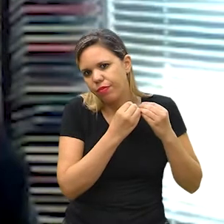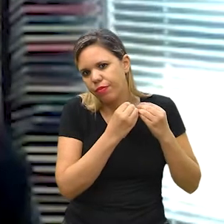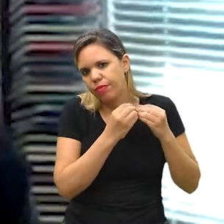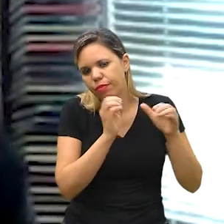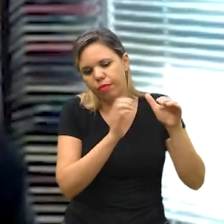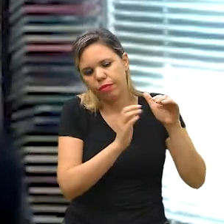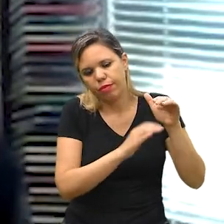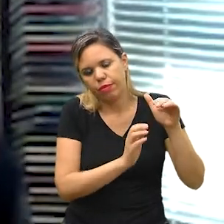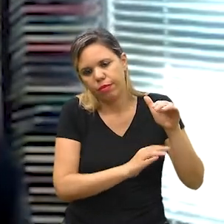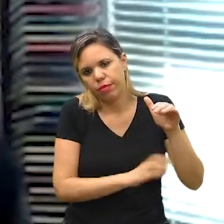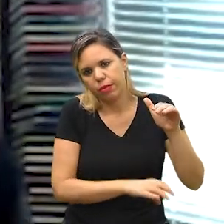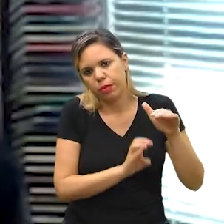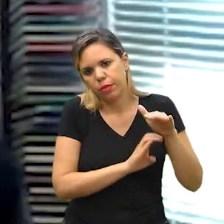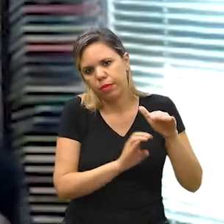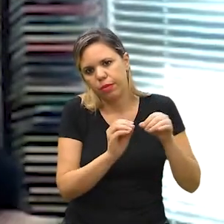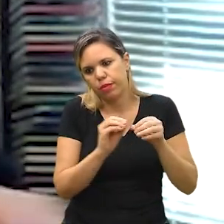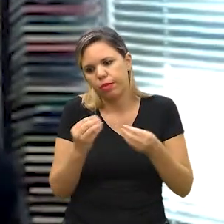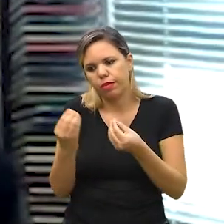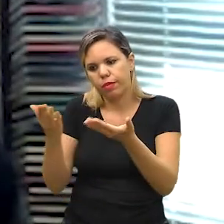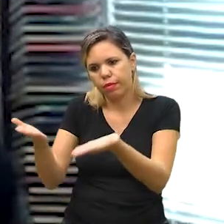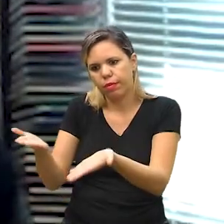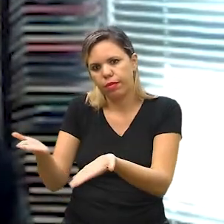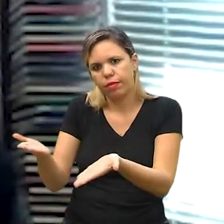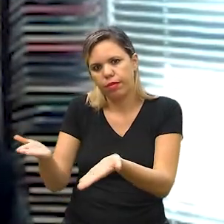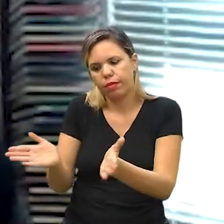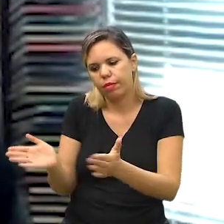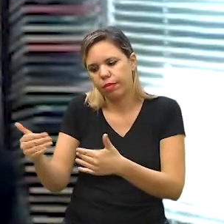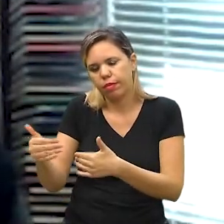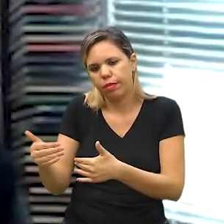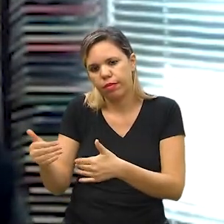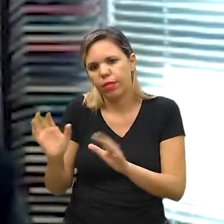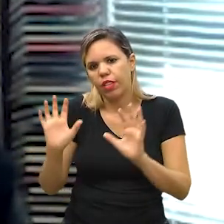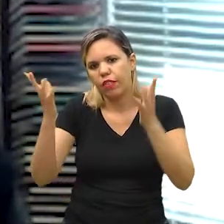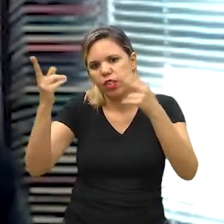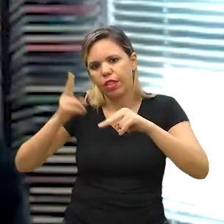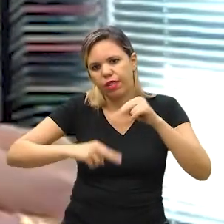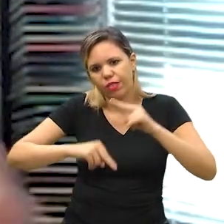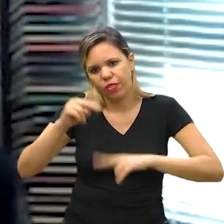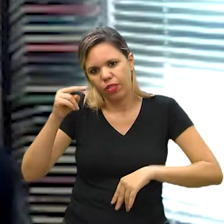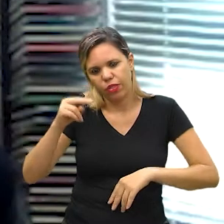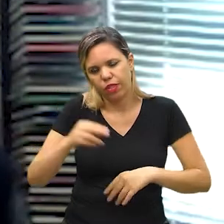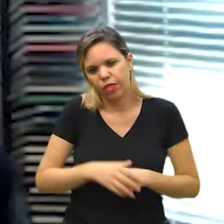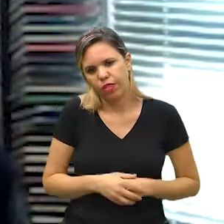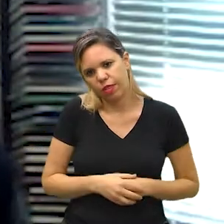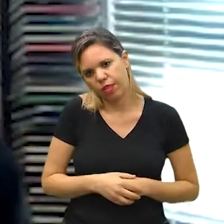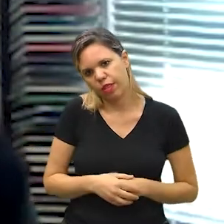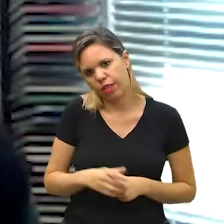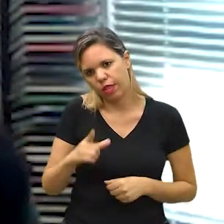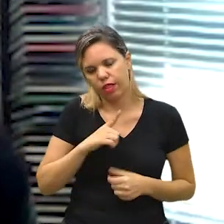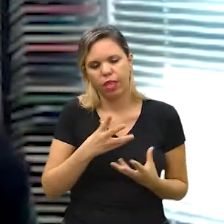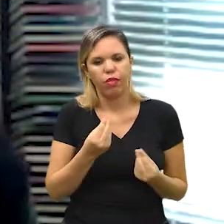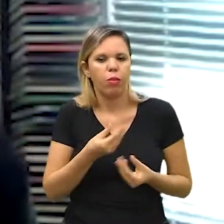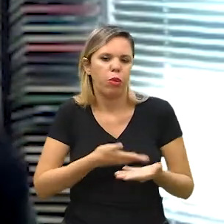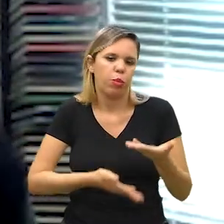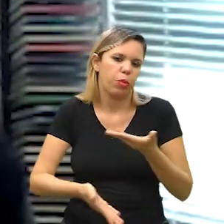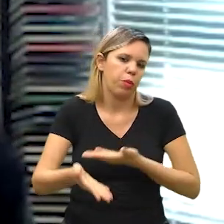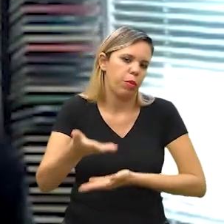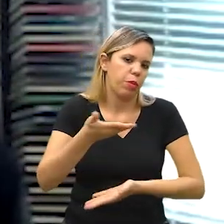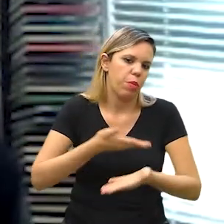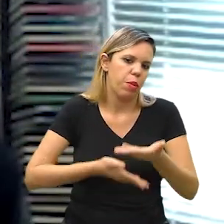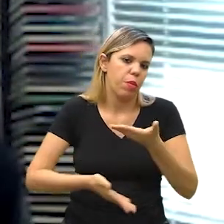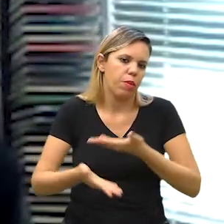ela estava abastecendo as empresas que estavam fazendo entregas na caixa de festa junina. Então, houve